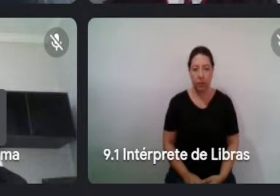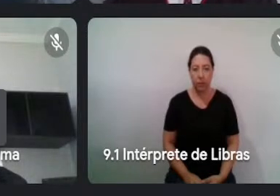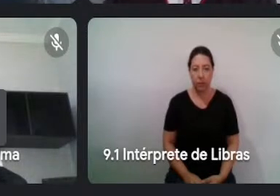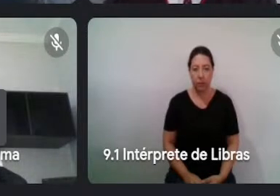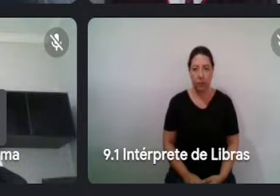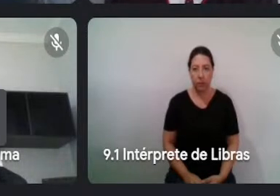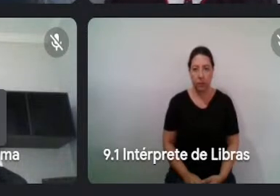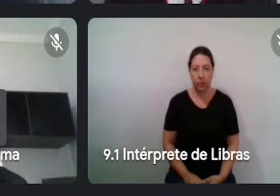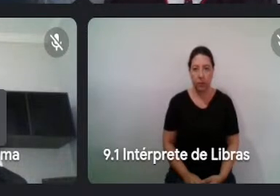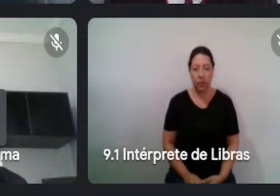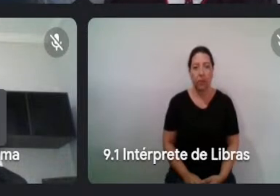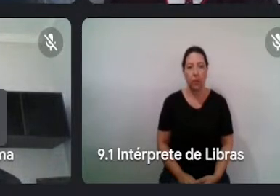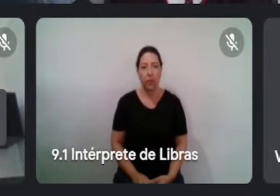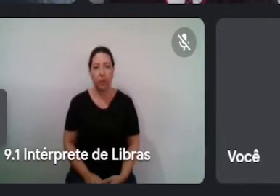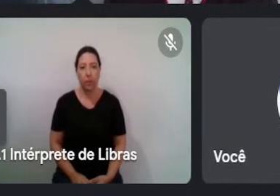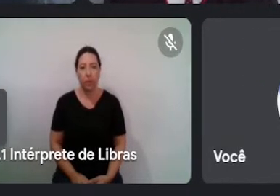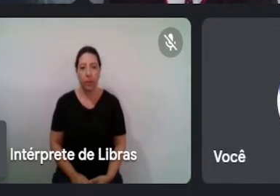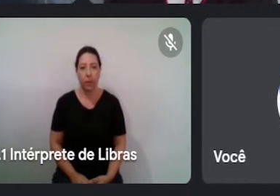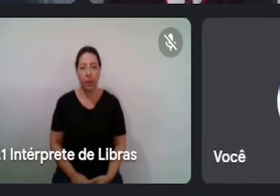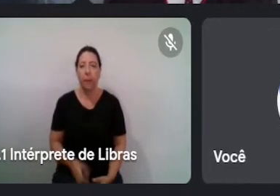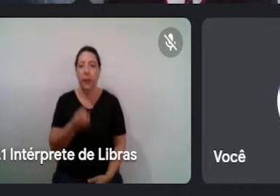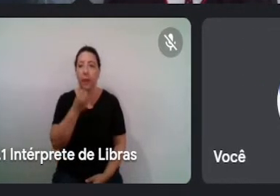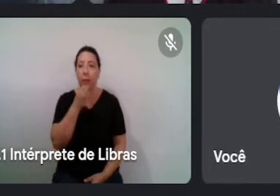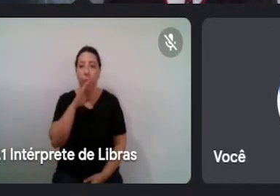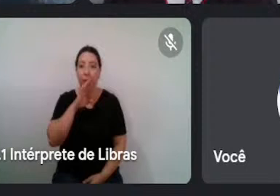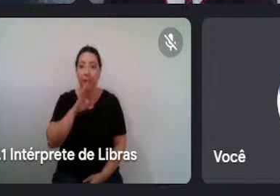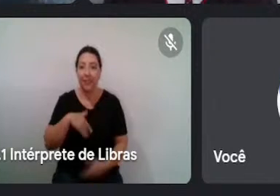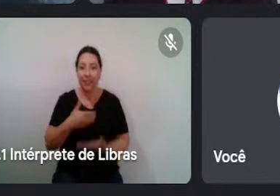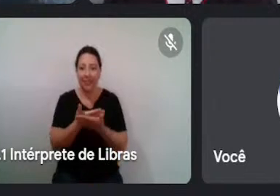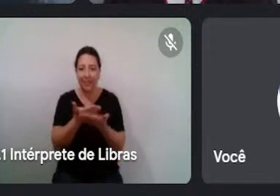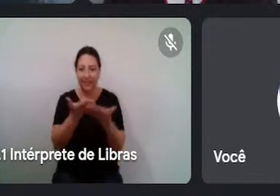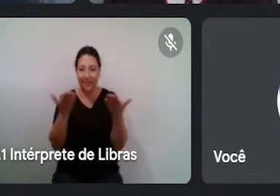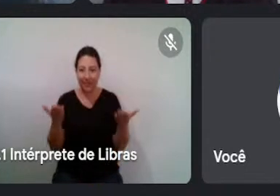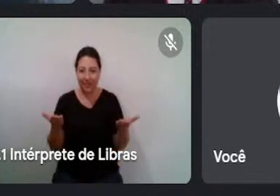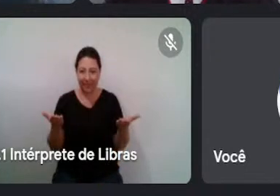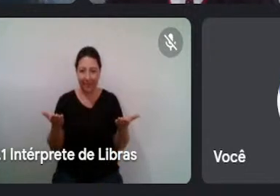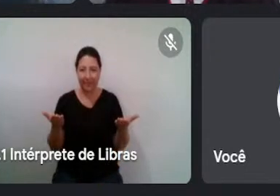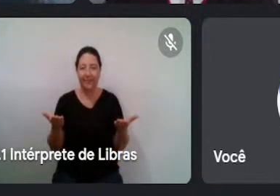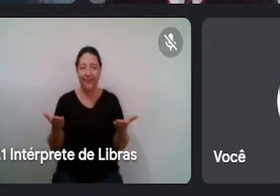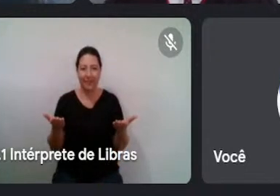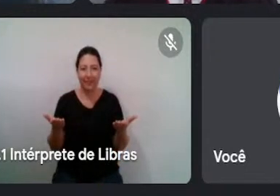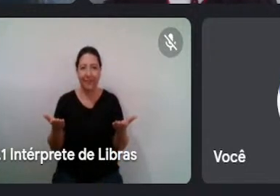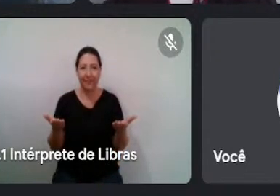Já está no ar, presidente. Perfeito. Então, boa tarde mais uma vez a todos.